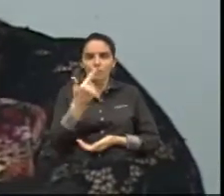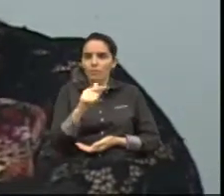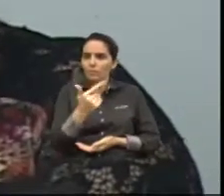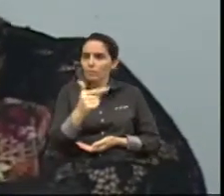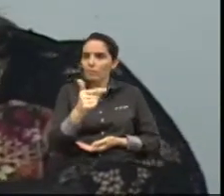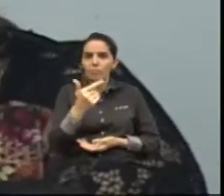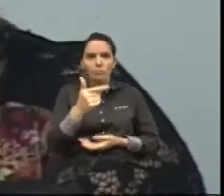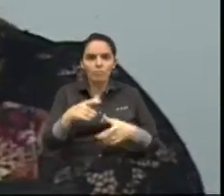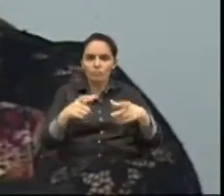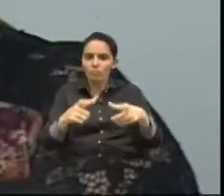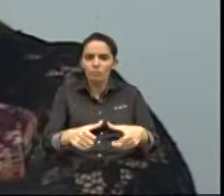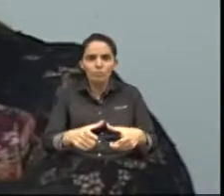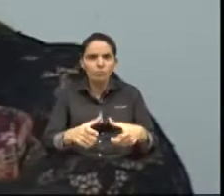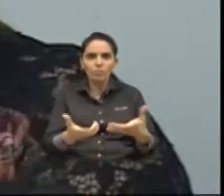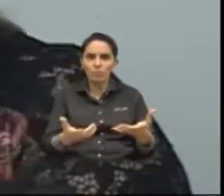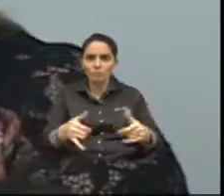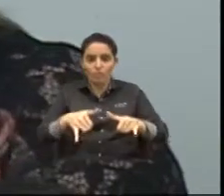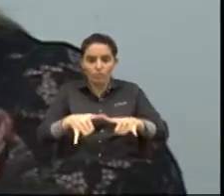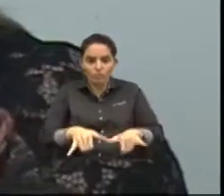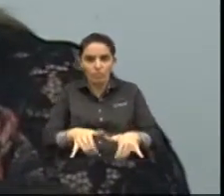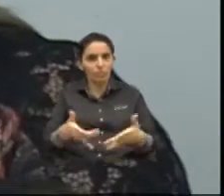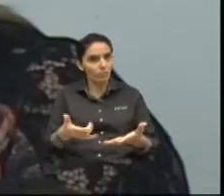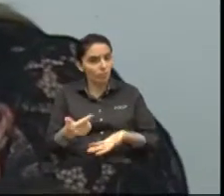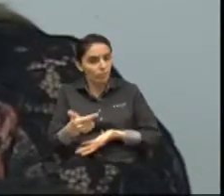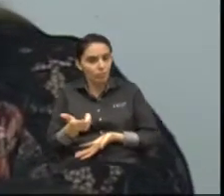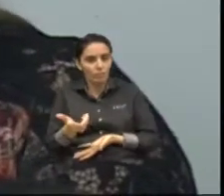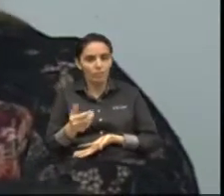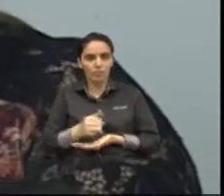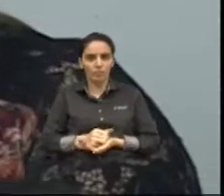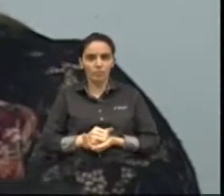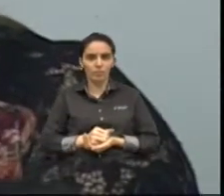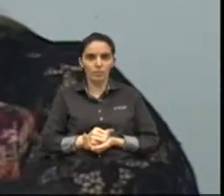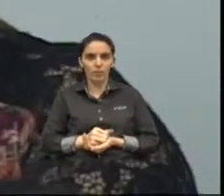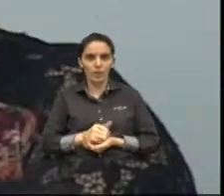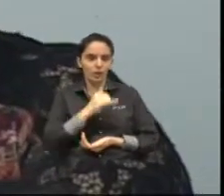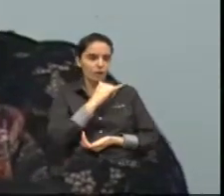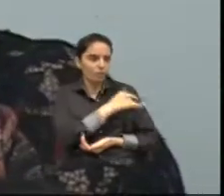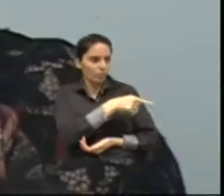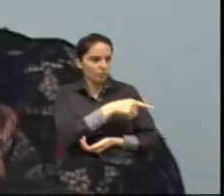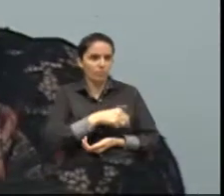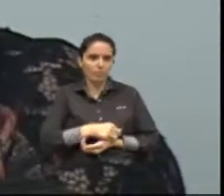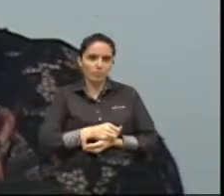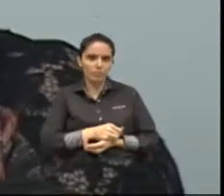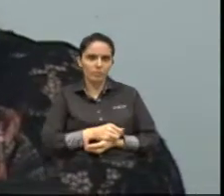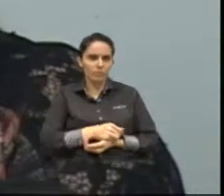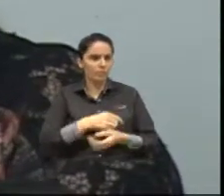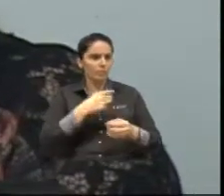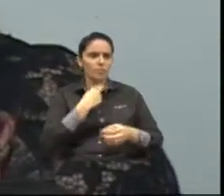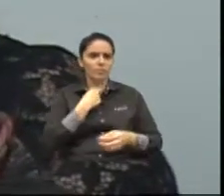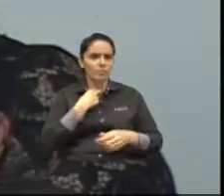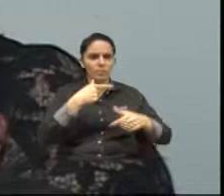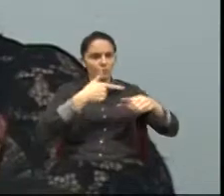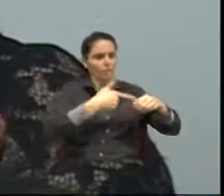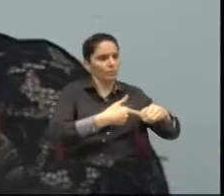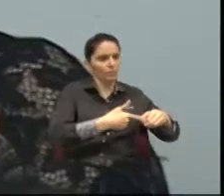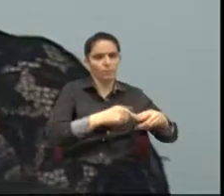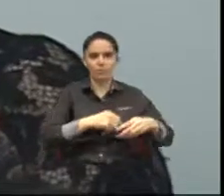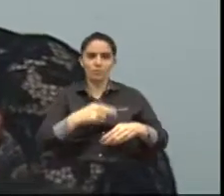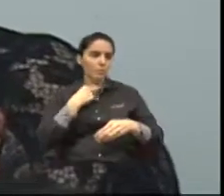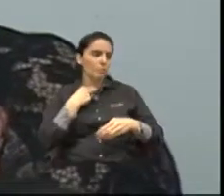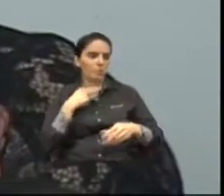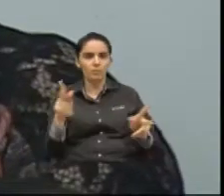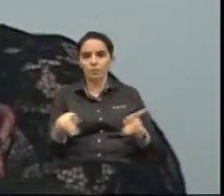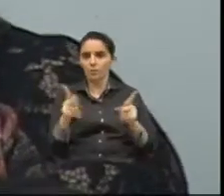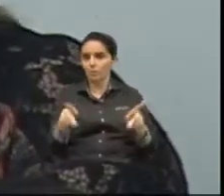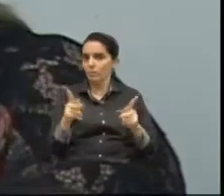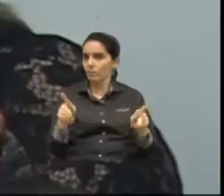não ter onde ficar. Então é muito fácil falar para o jovem, para ele não ficar no posto de gasolina, para ele não ficar lá nos